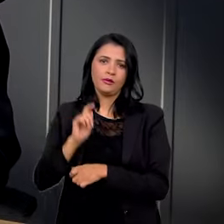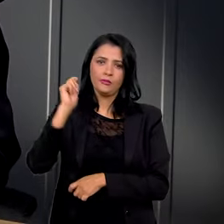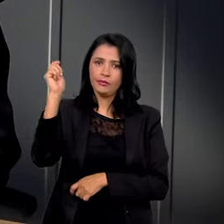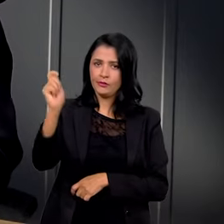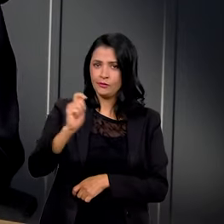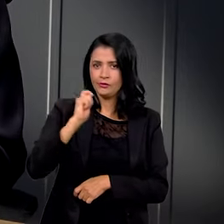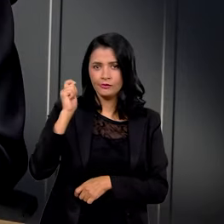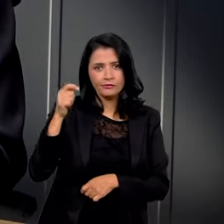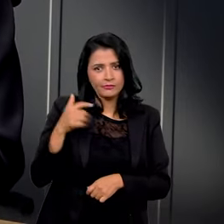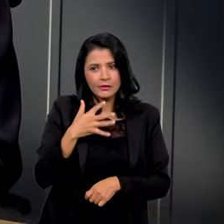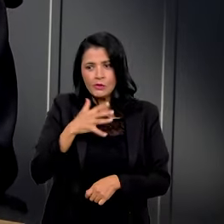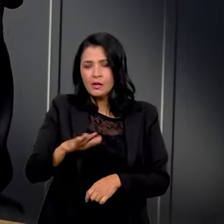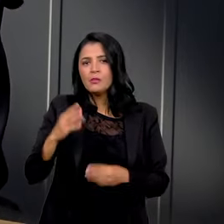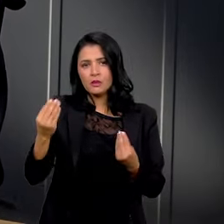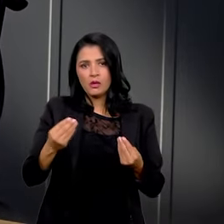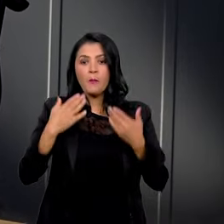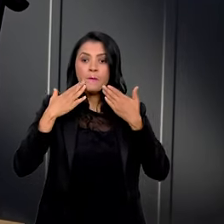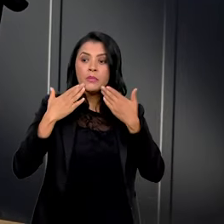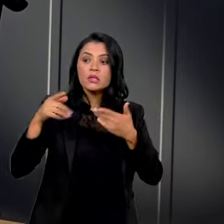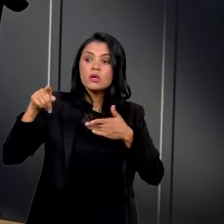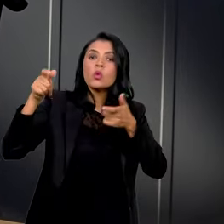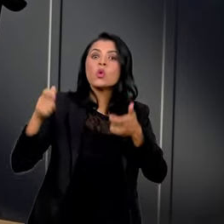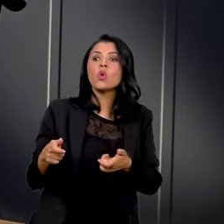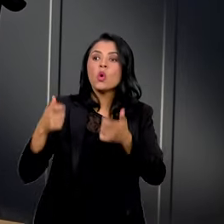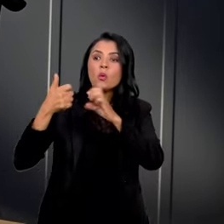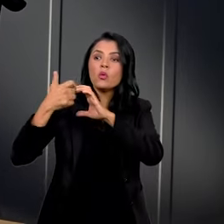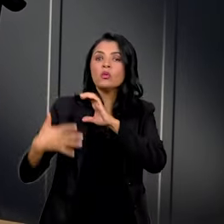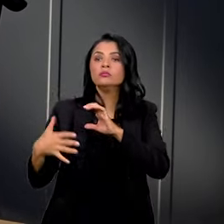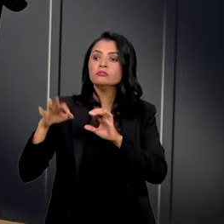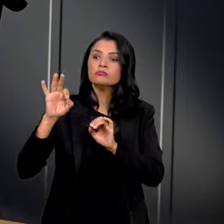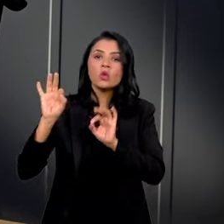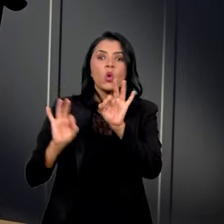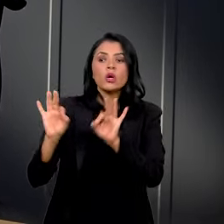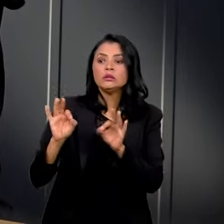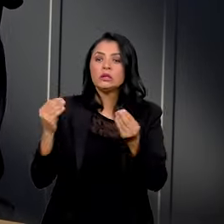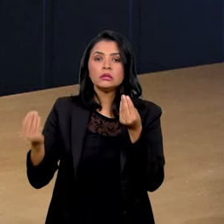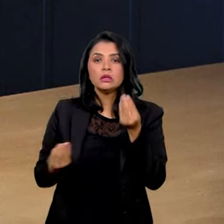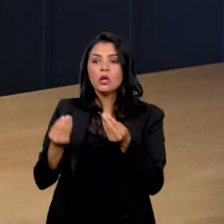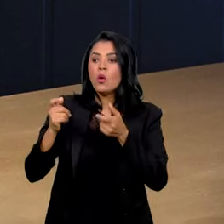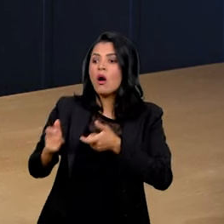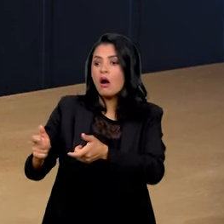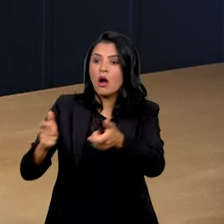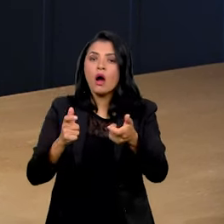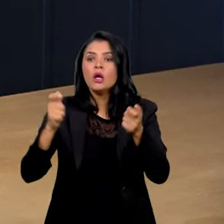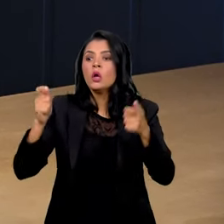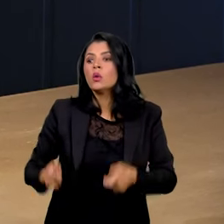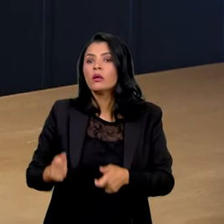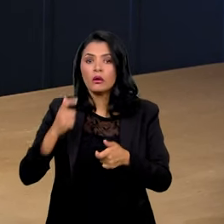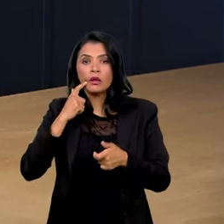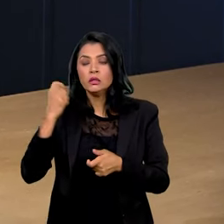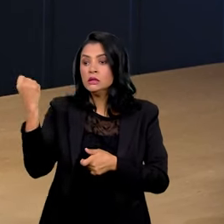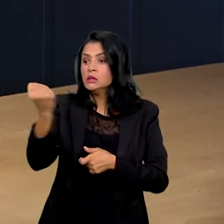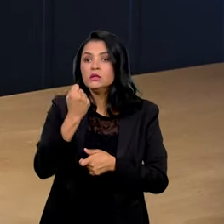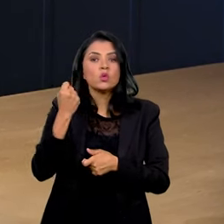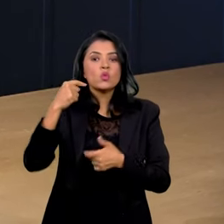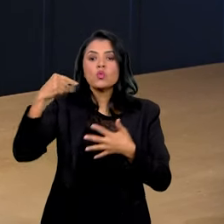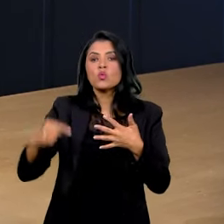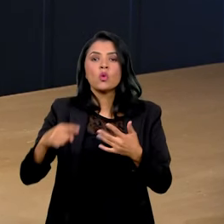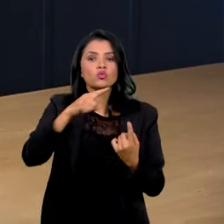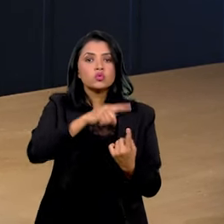o Estado do Rio Grande do Sul então é feito também uma apresentação de como que esse estado se organiza de quais são as áreas de quais são as vulnerabilidades